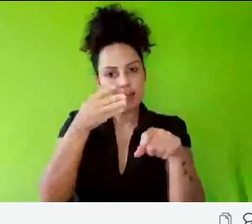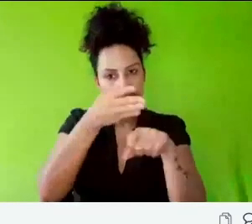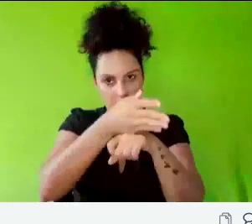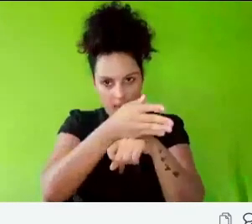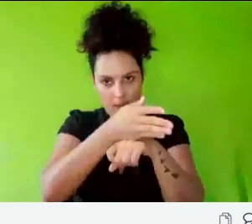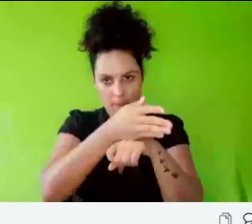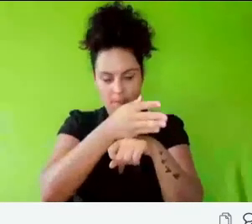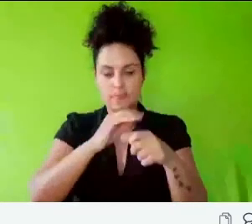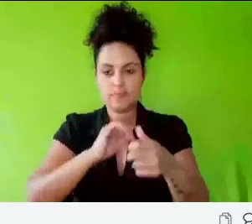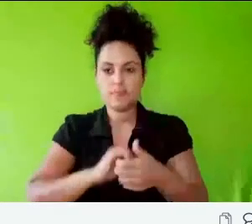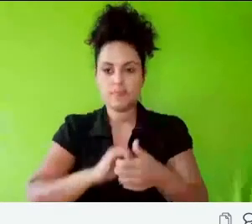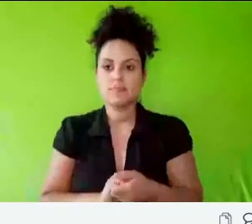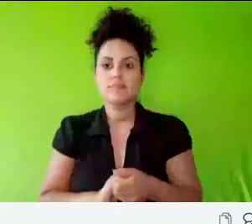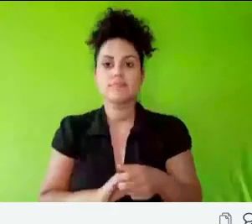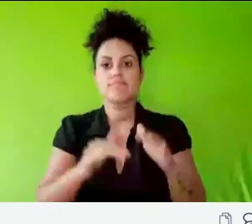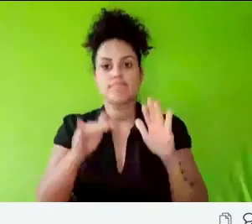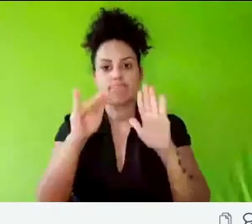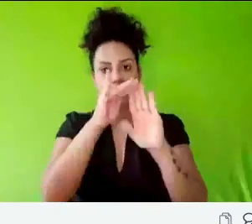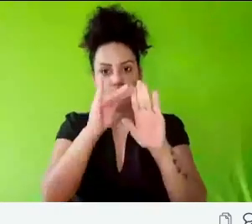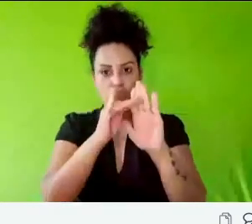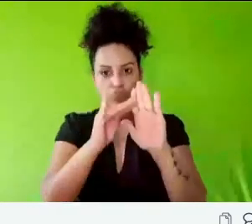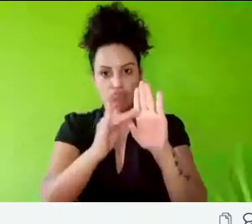Na sequência, os suplentes.